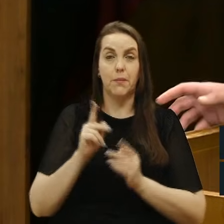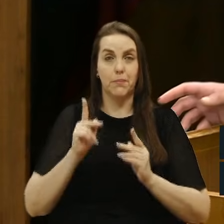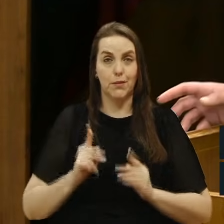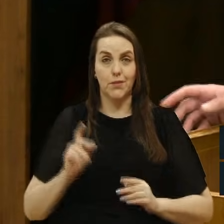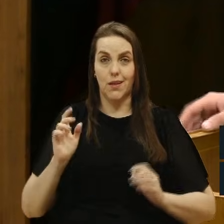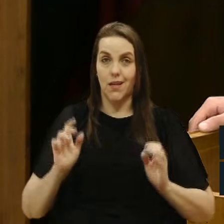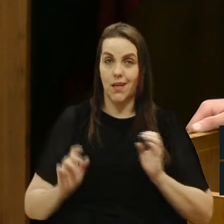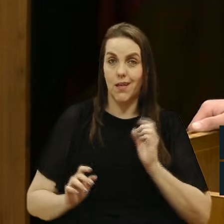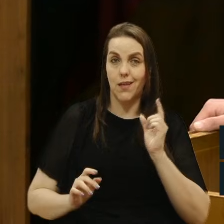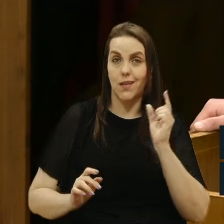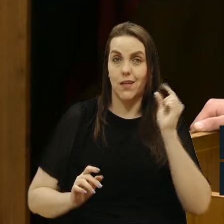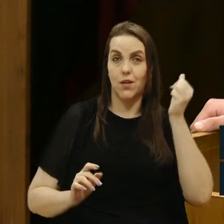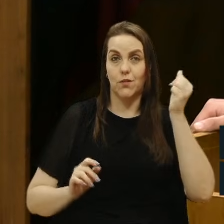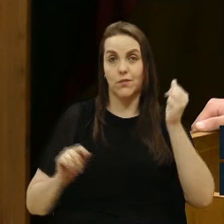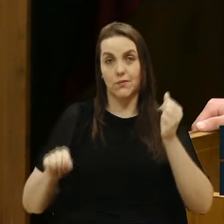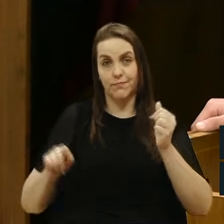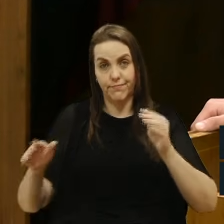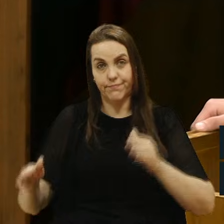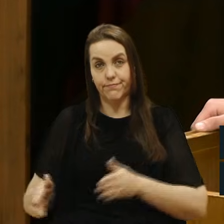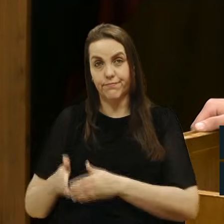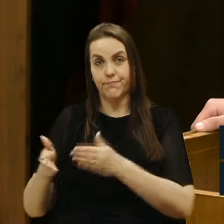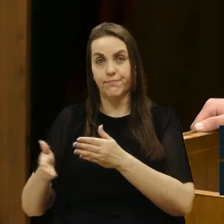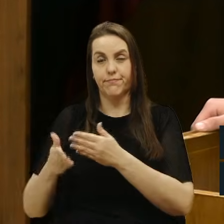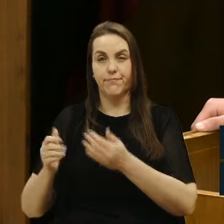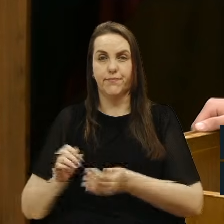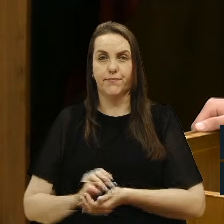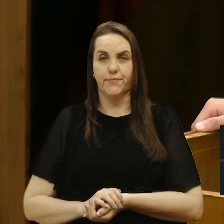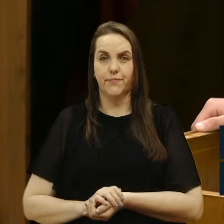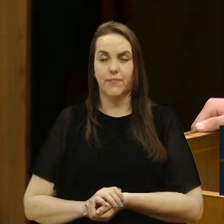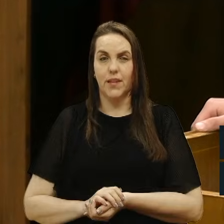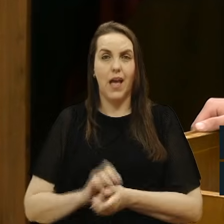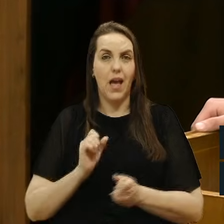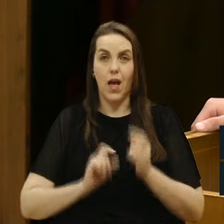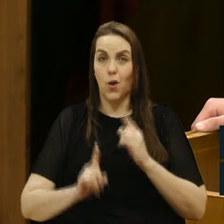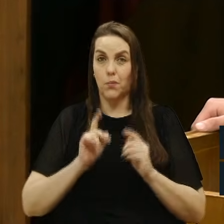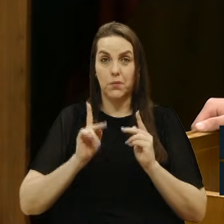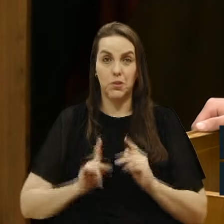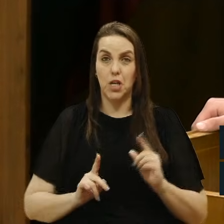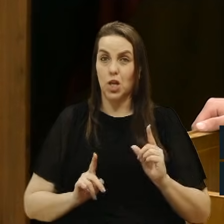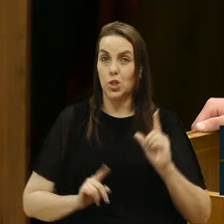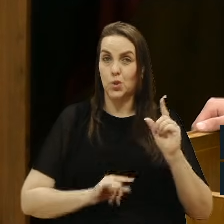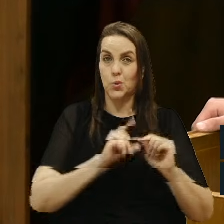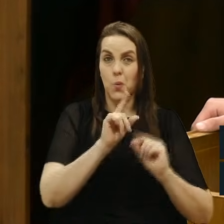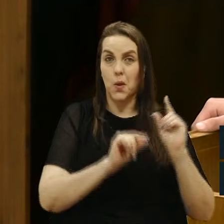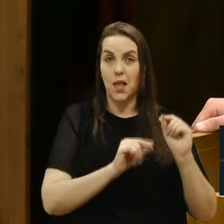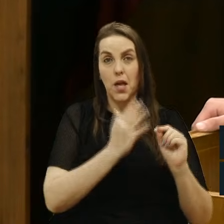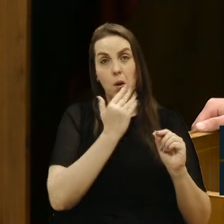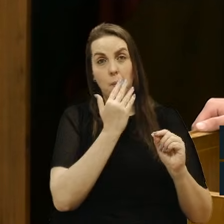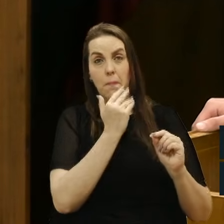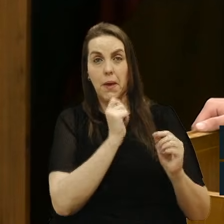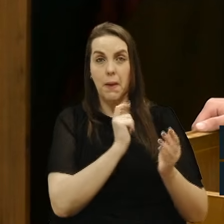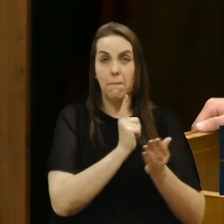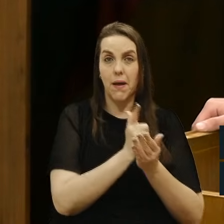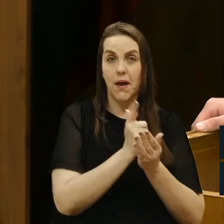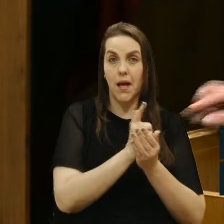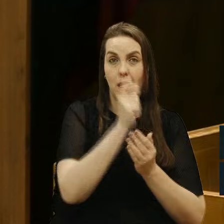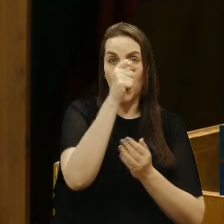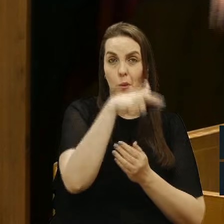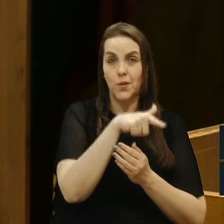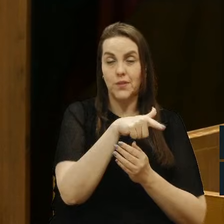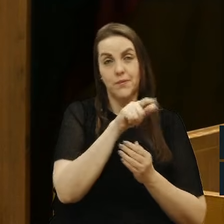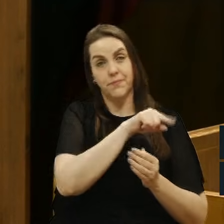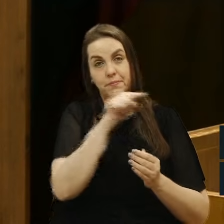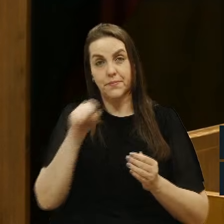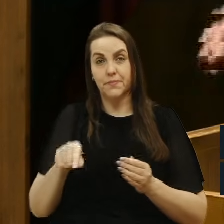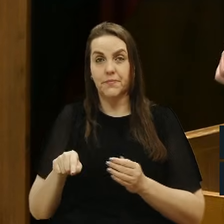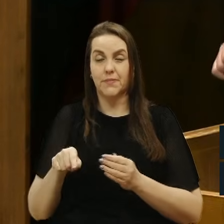e aqueles que têm pouco. Aqueles que não precisam escolher entre comer e pagar essa conta de luz e